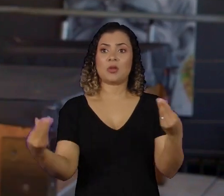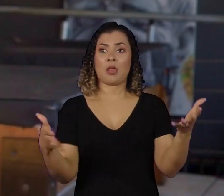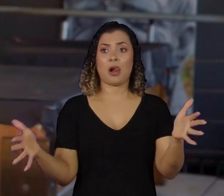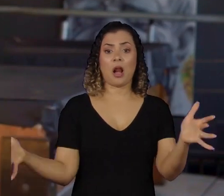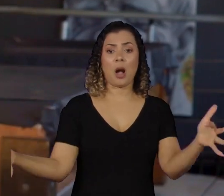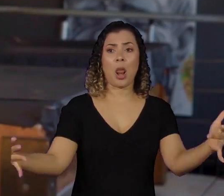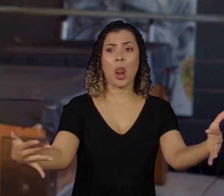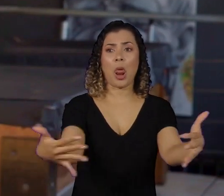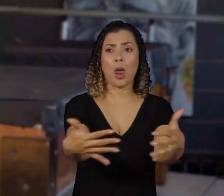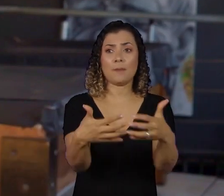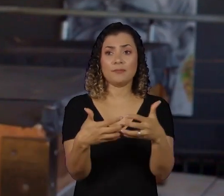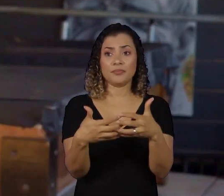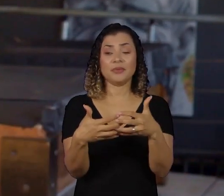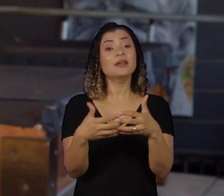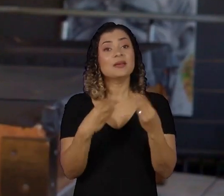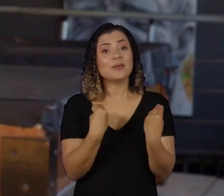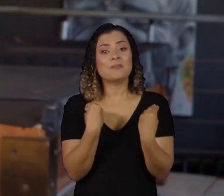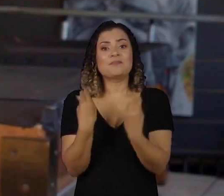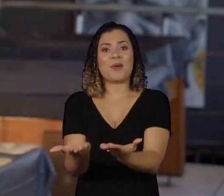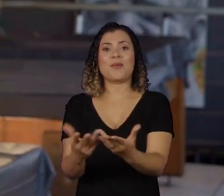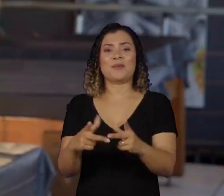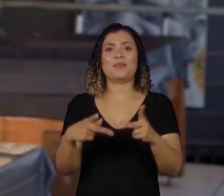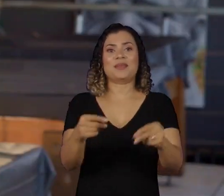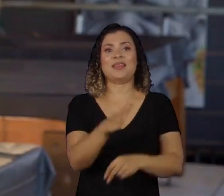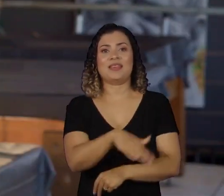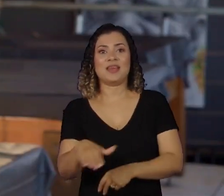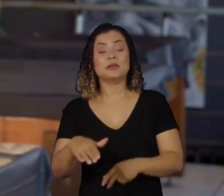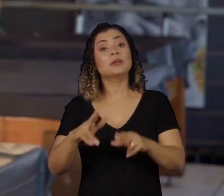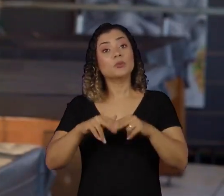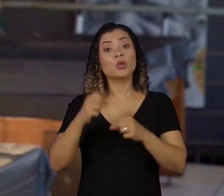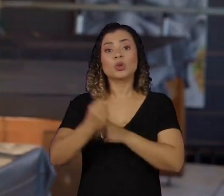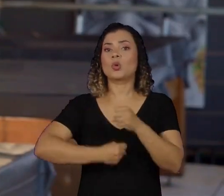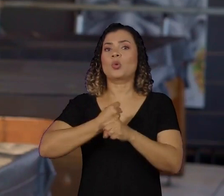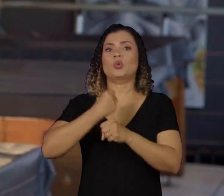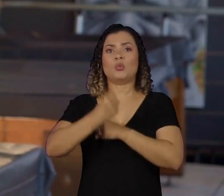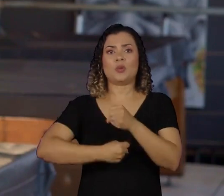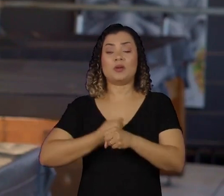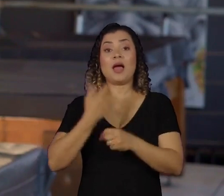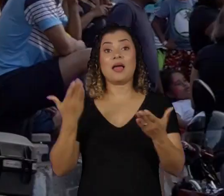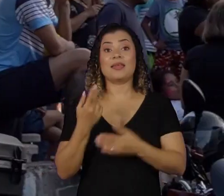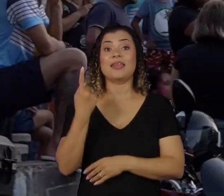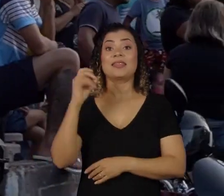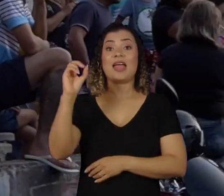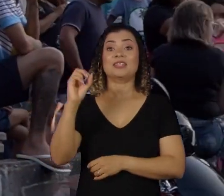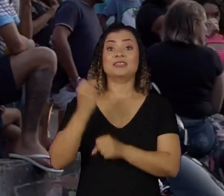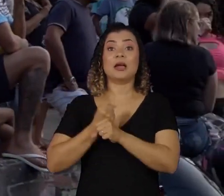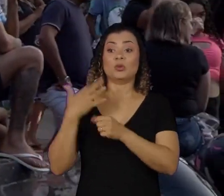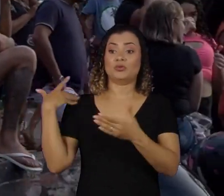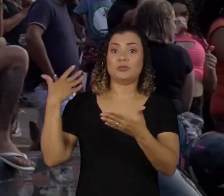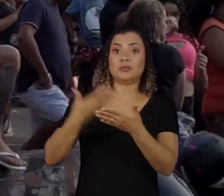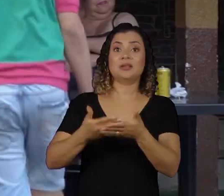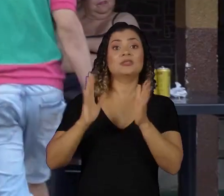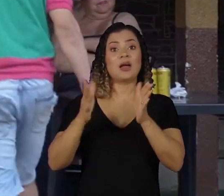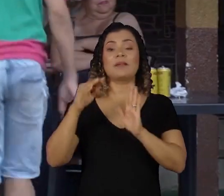tá rolando lá embaixo, é muito legal, todo ano tem. Hoje tá acontecendo a 10ª festa da Páscoa, e a gente sempre faz um